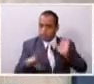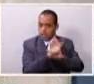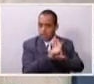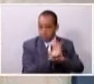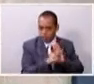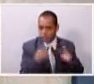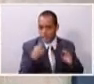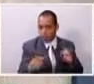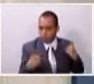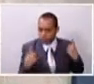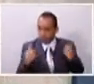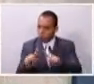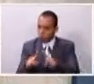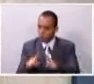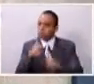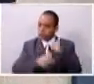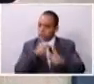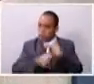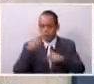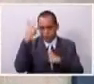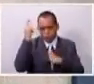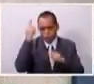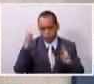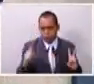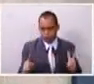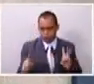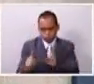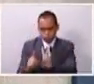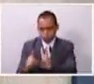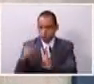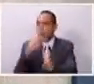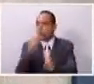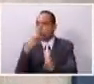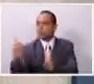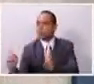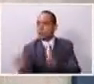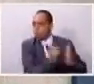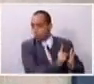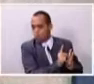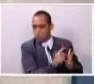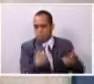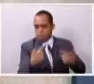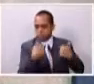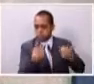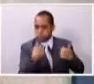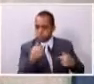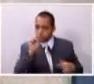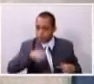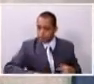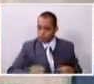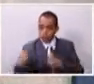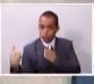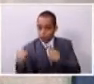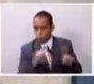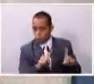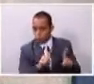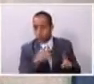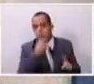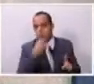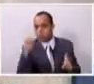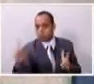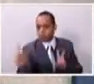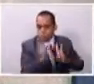legalmente empossados, estavam trabalhando, foram atacados, foram baleados, reagiram à injusta